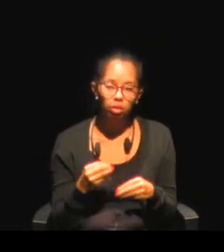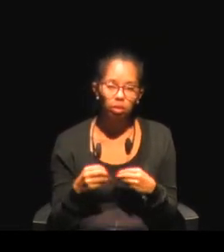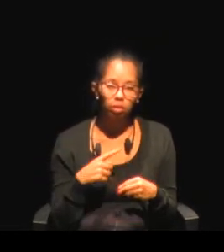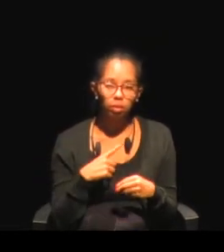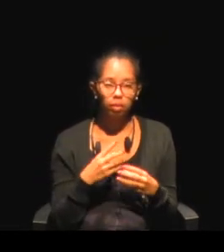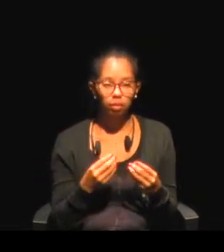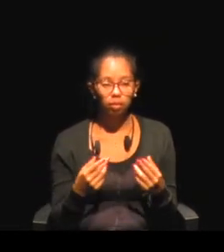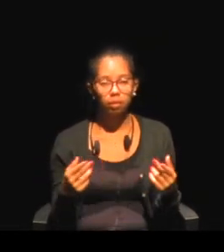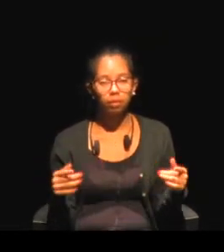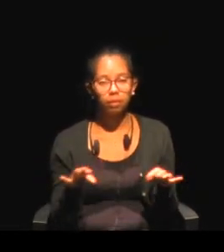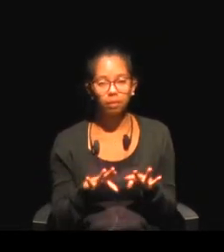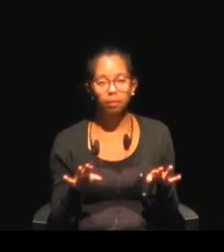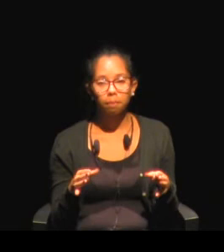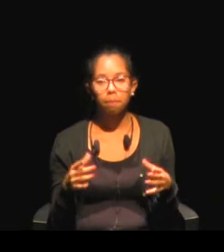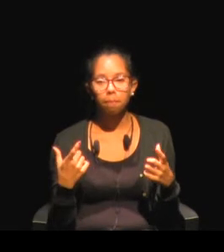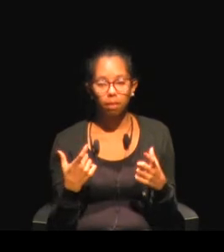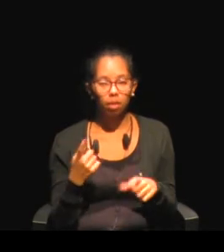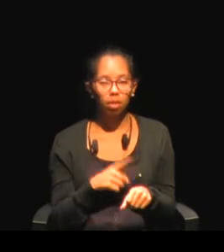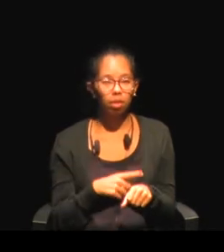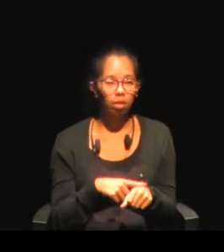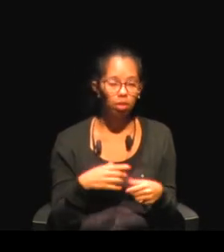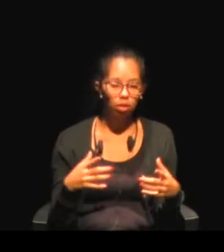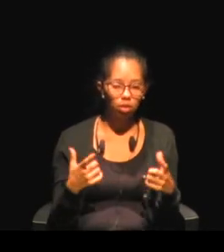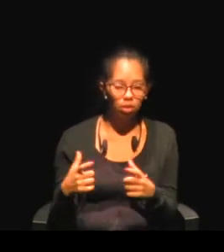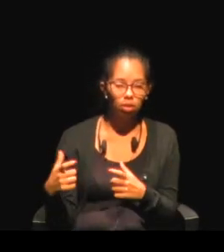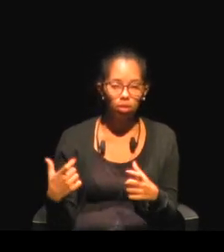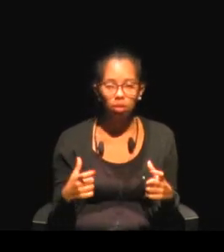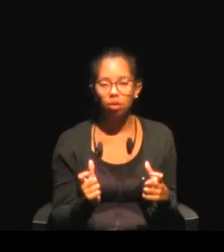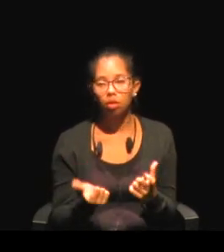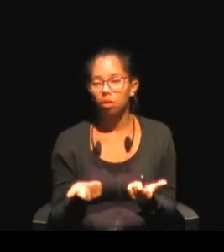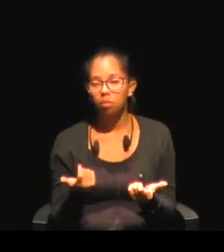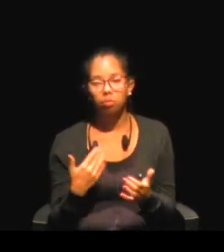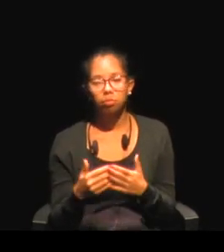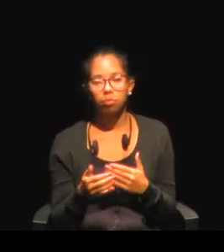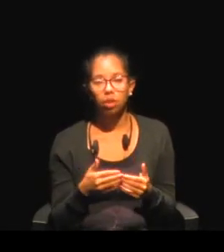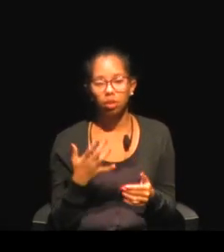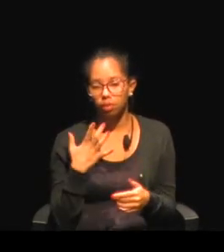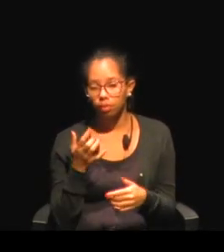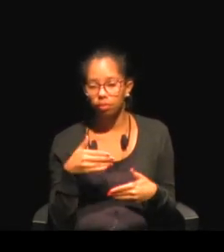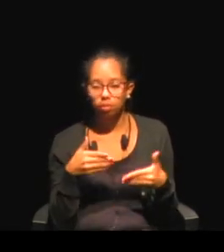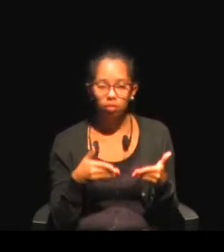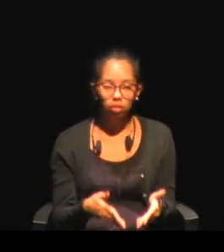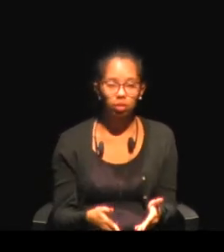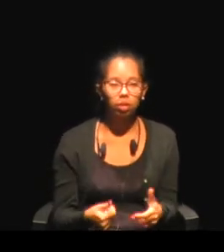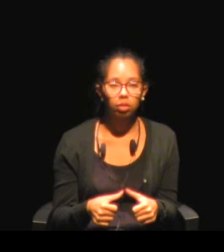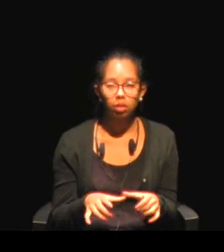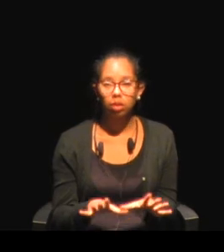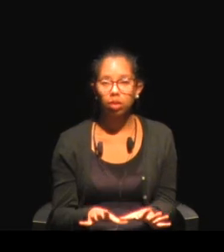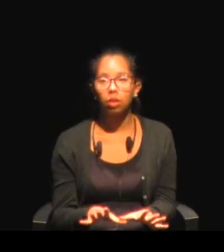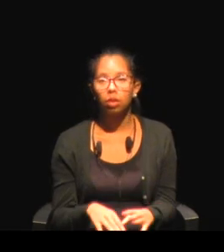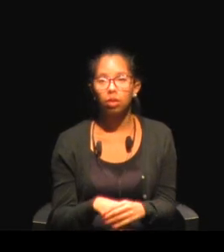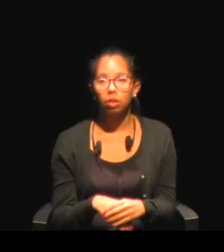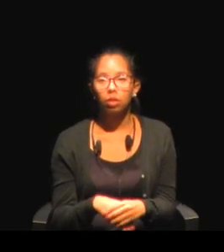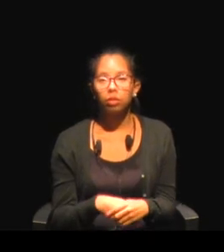era composto de vários galpões que tinham ora proximidade, ora espaços intermediários entre eles, aí proximidade de